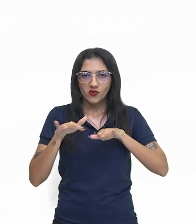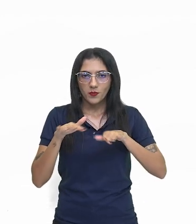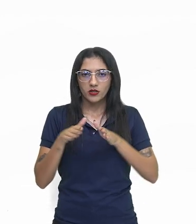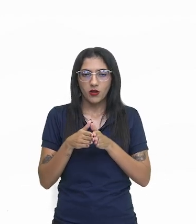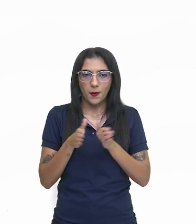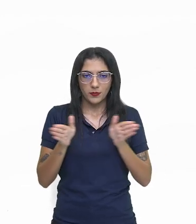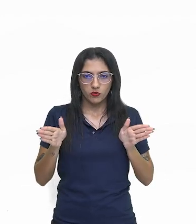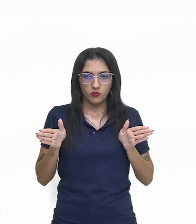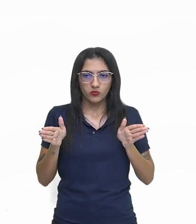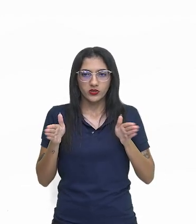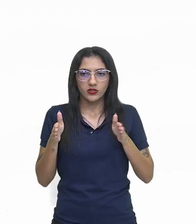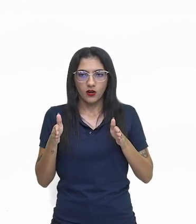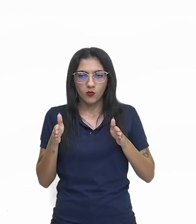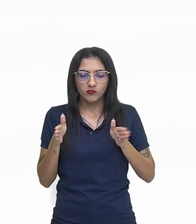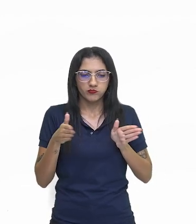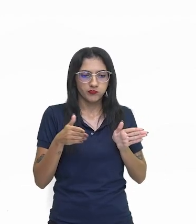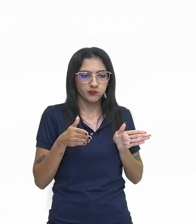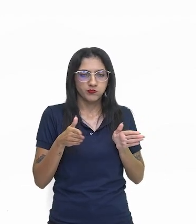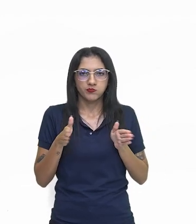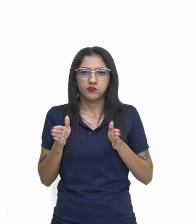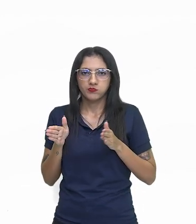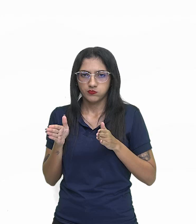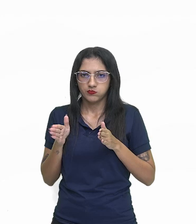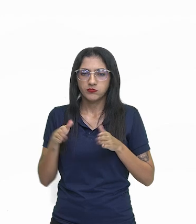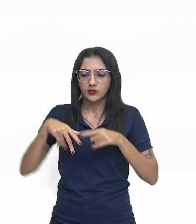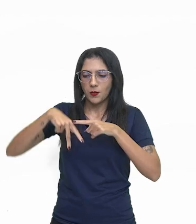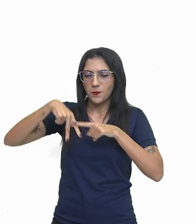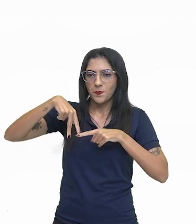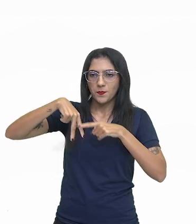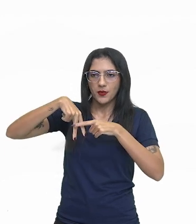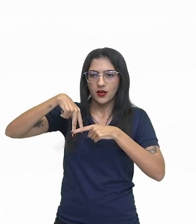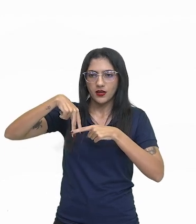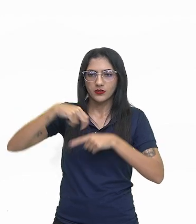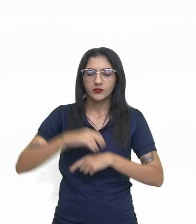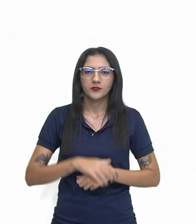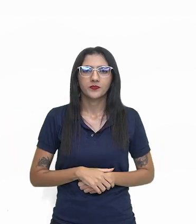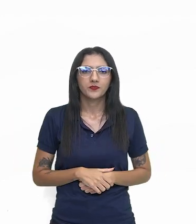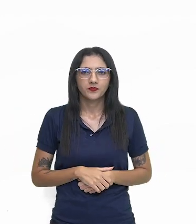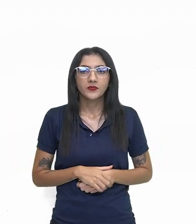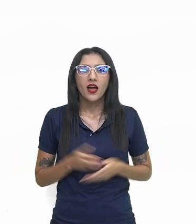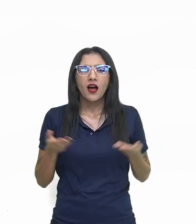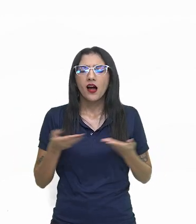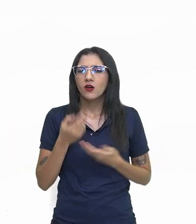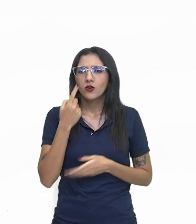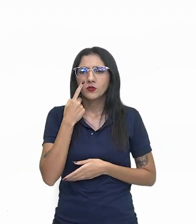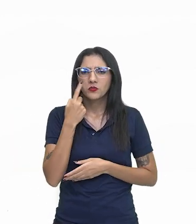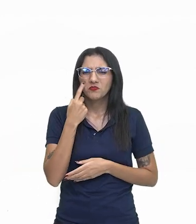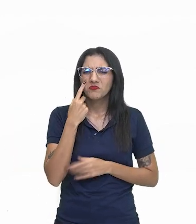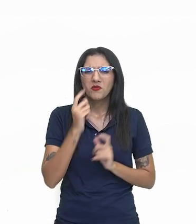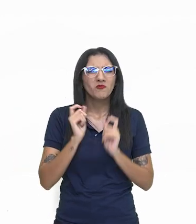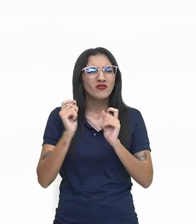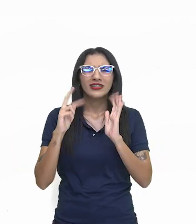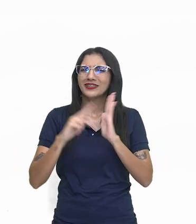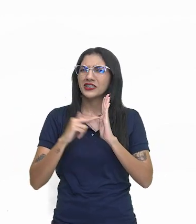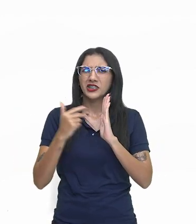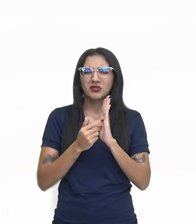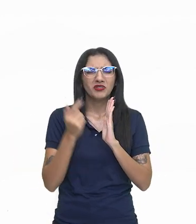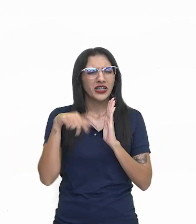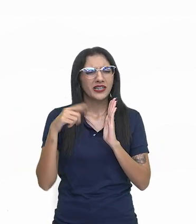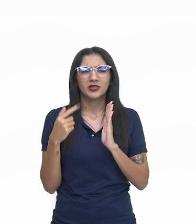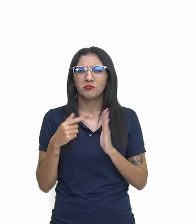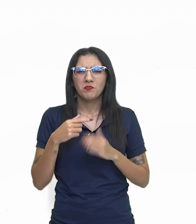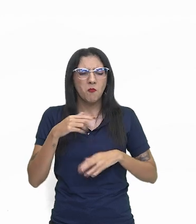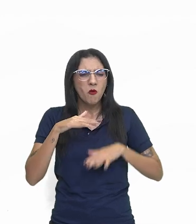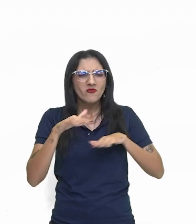e rotação interna da coxa. Vamos lá, vamos ver o que significa esses movimentos que